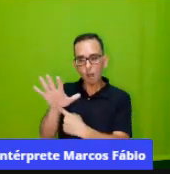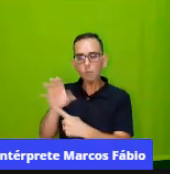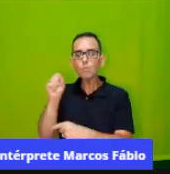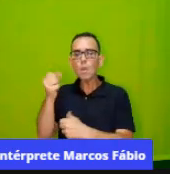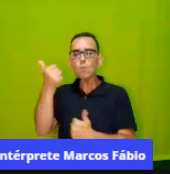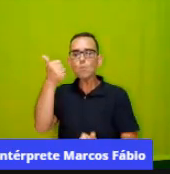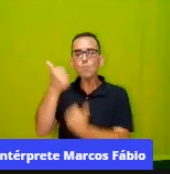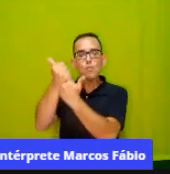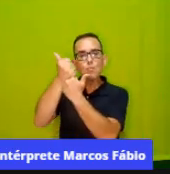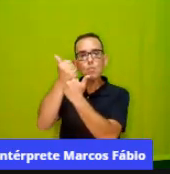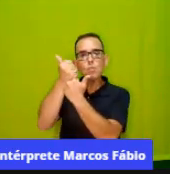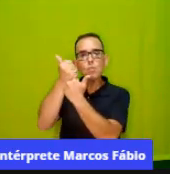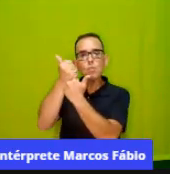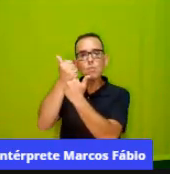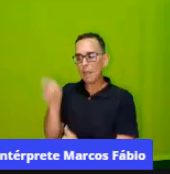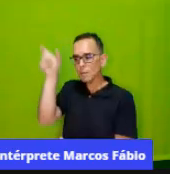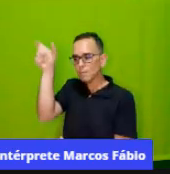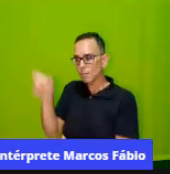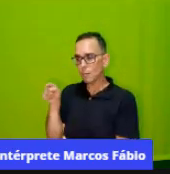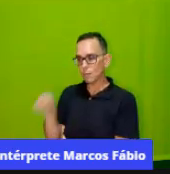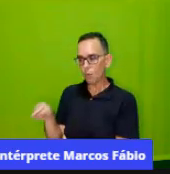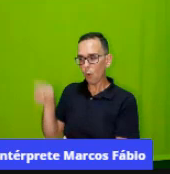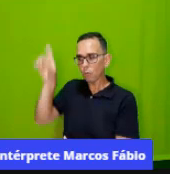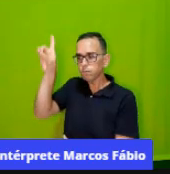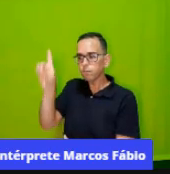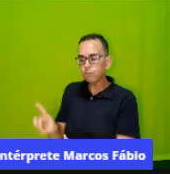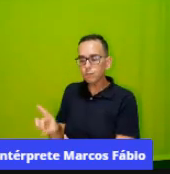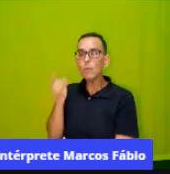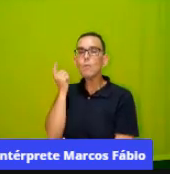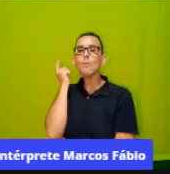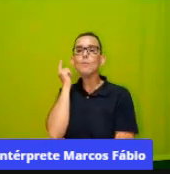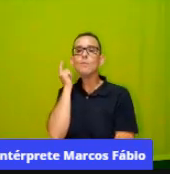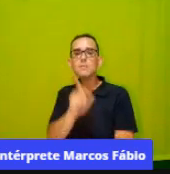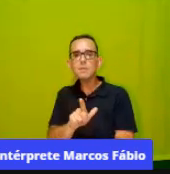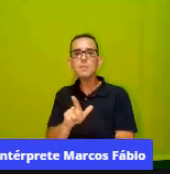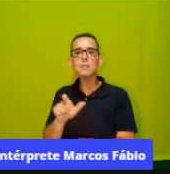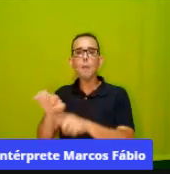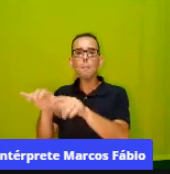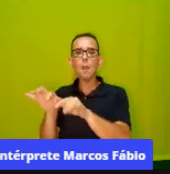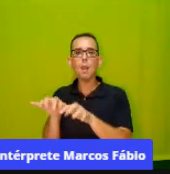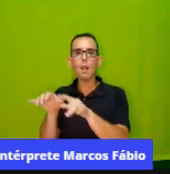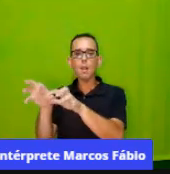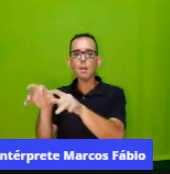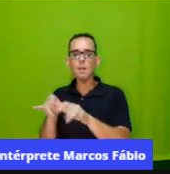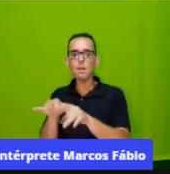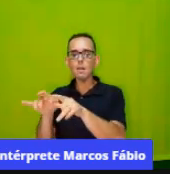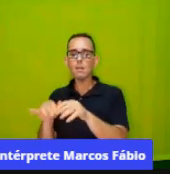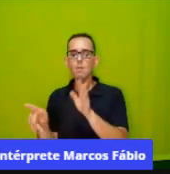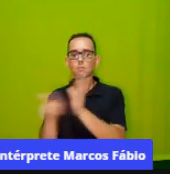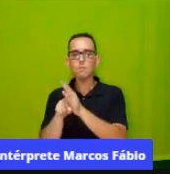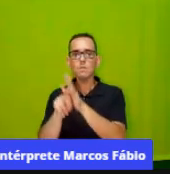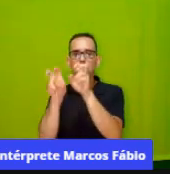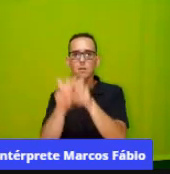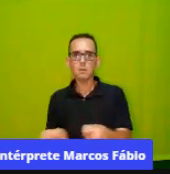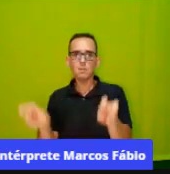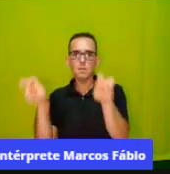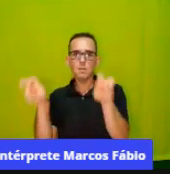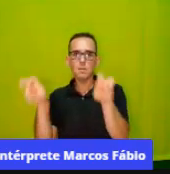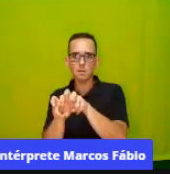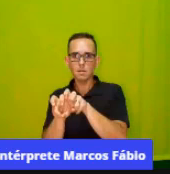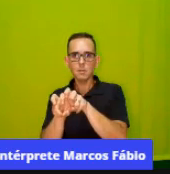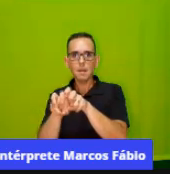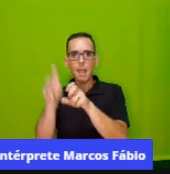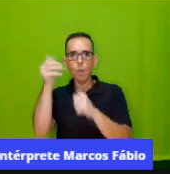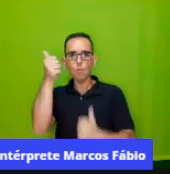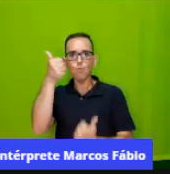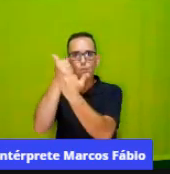que essa pessoa com deficiência consiga teclar no teclado do computador. Então, ali é um suporte,